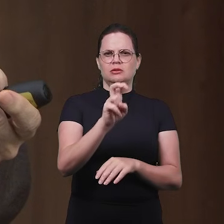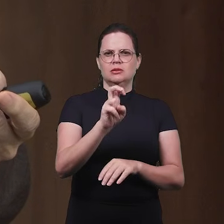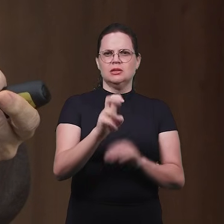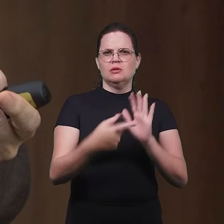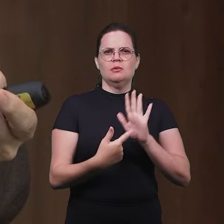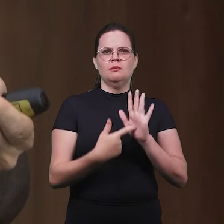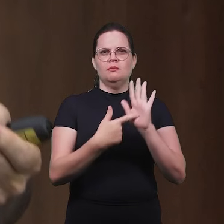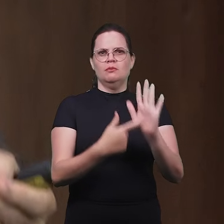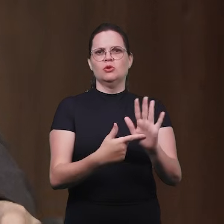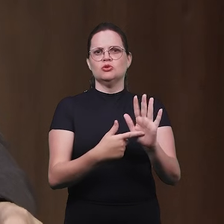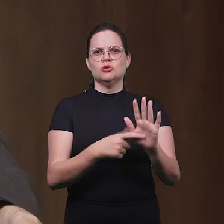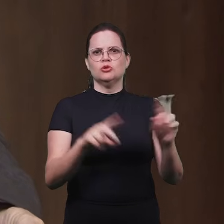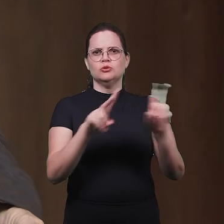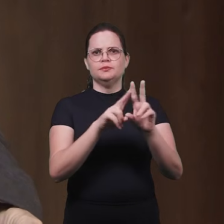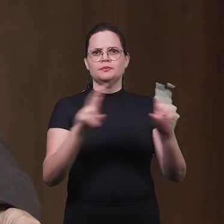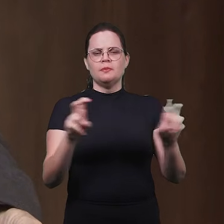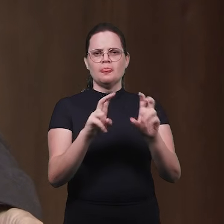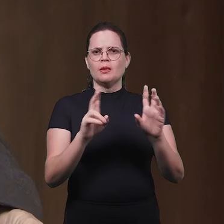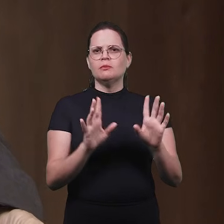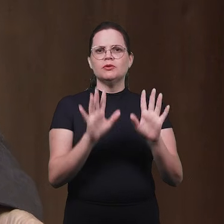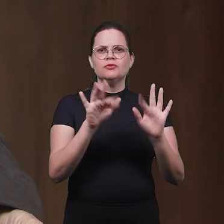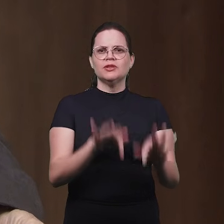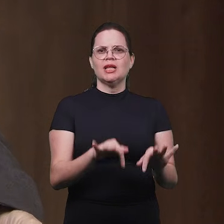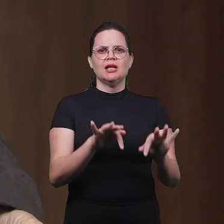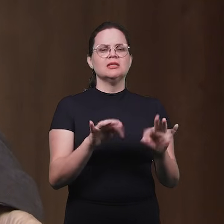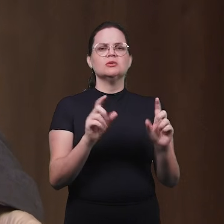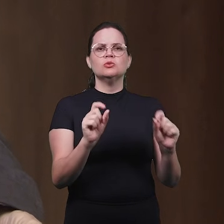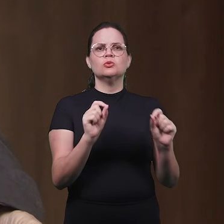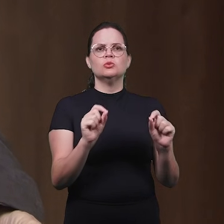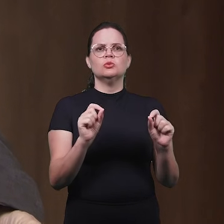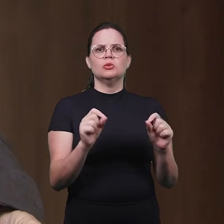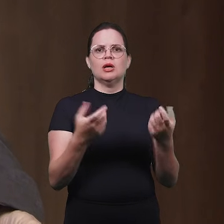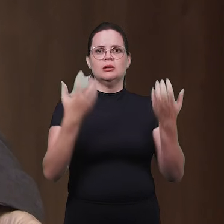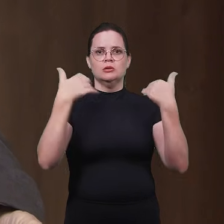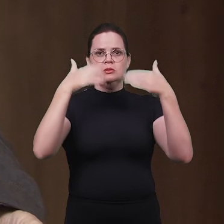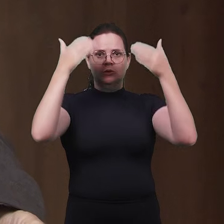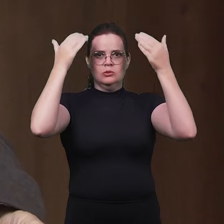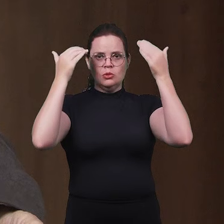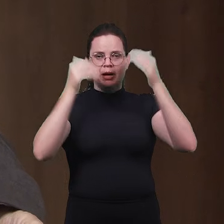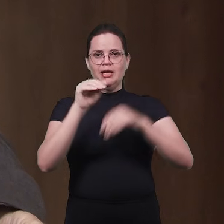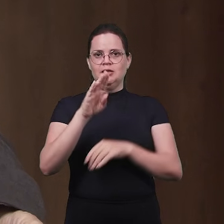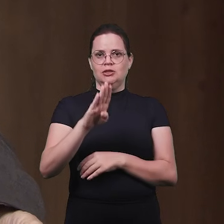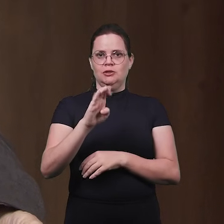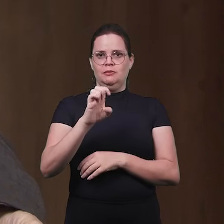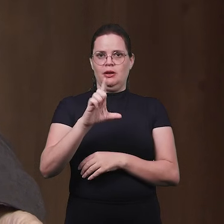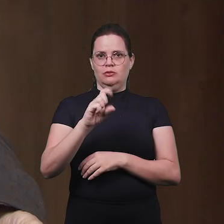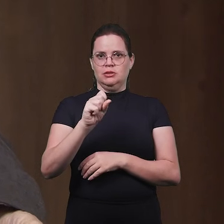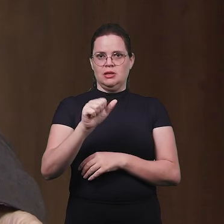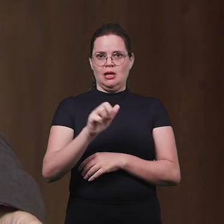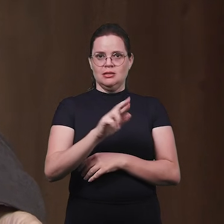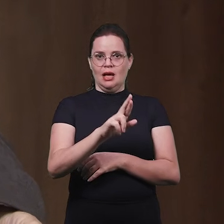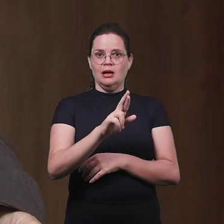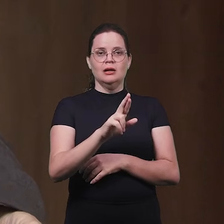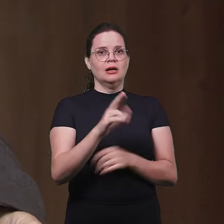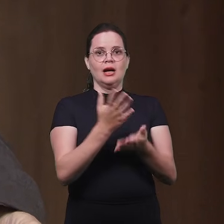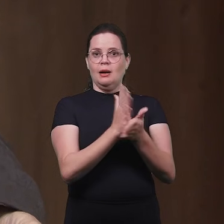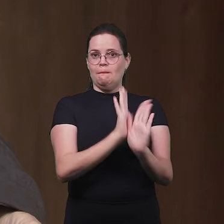falou basicamente do fim, basicamente não, exatamente do fim do reinado de Belsazar.